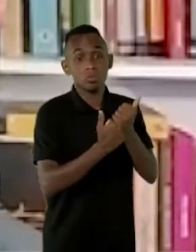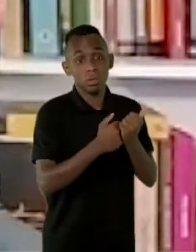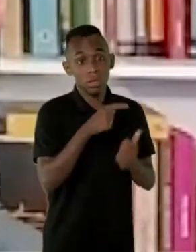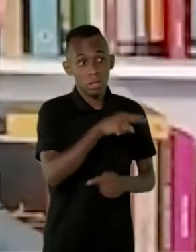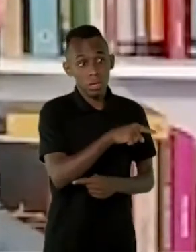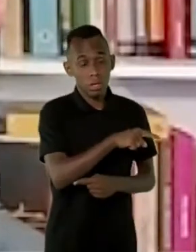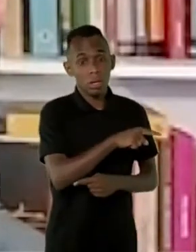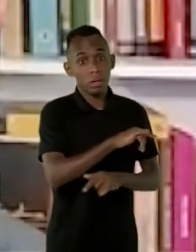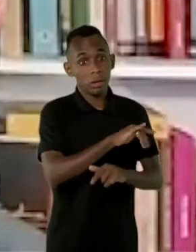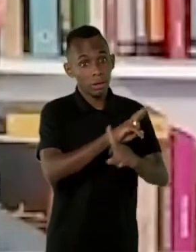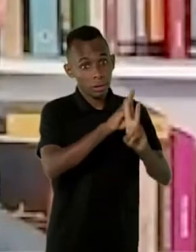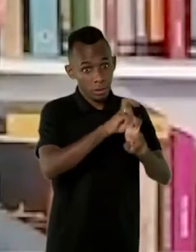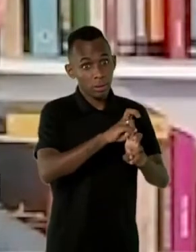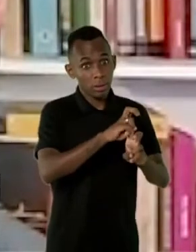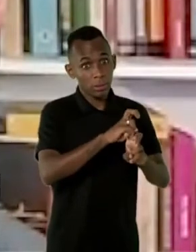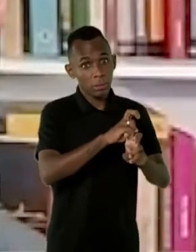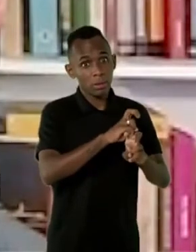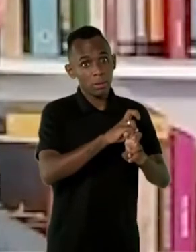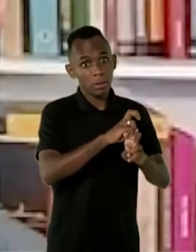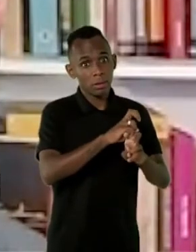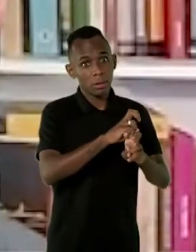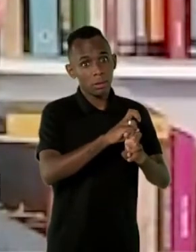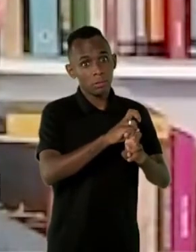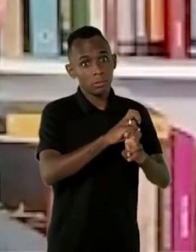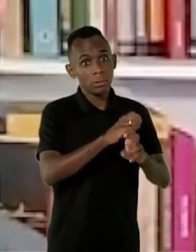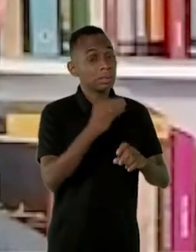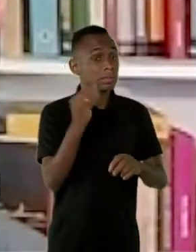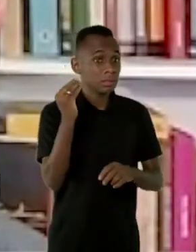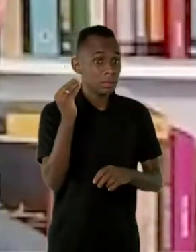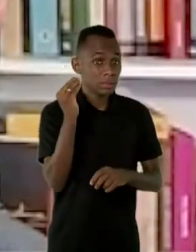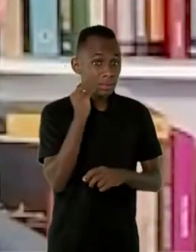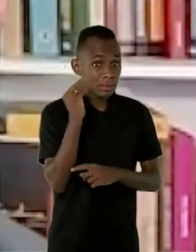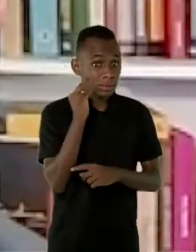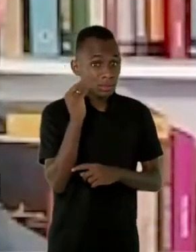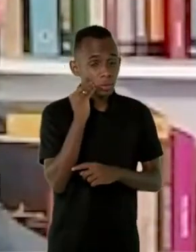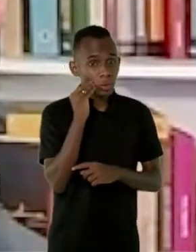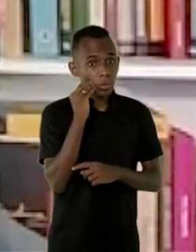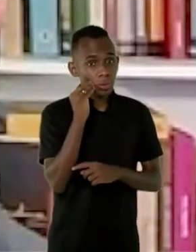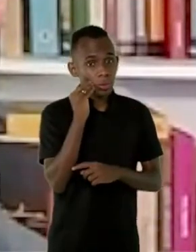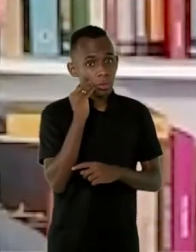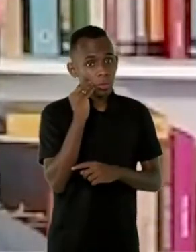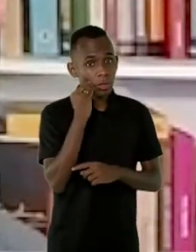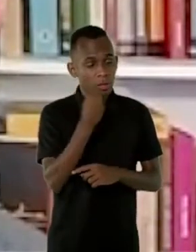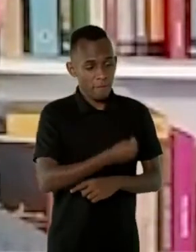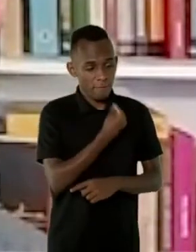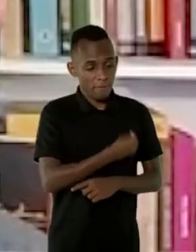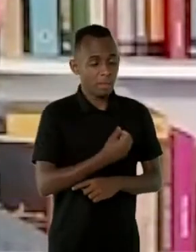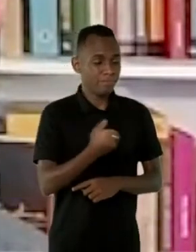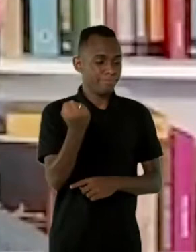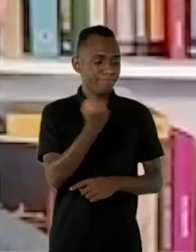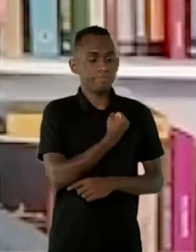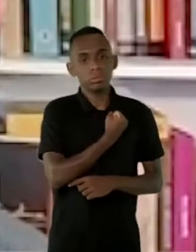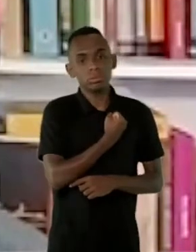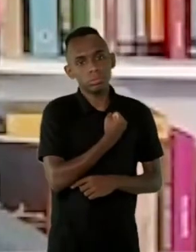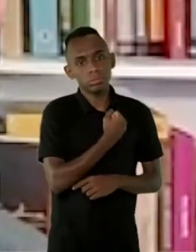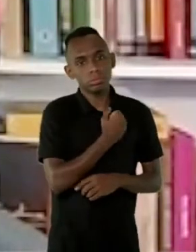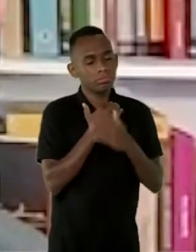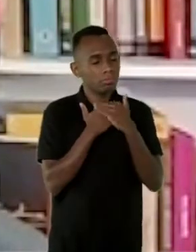Ela até tentou se matar já nesse período. E ela só